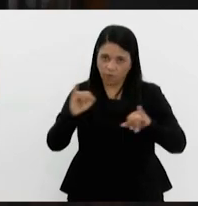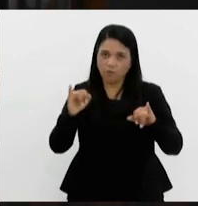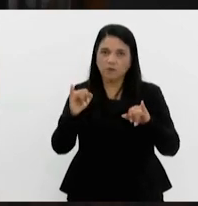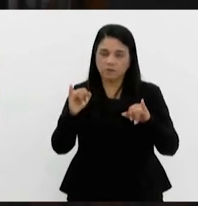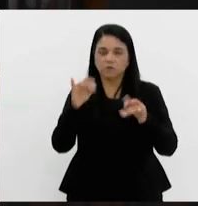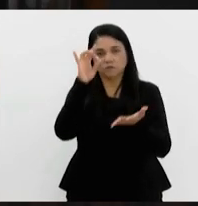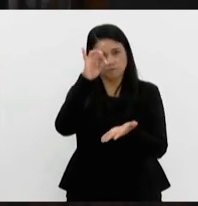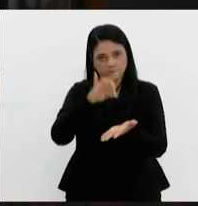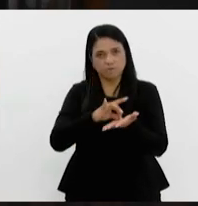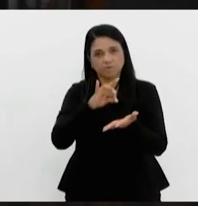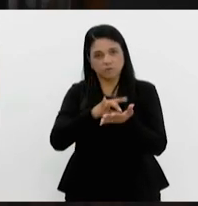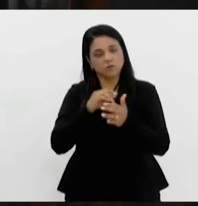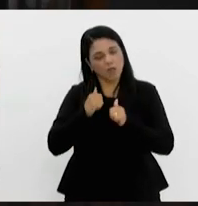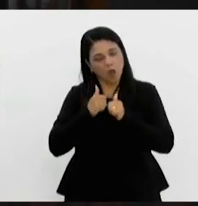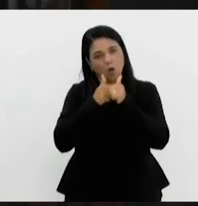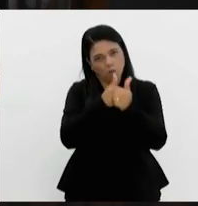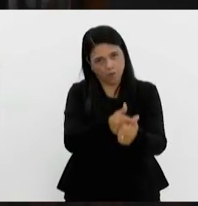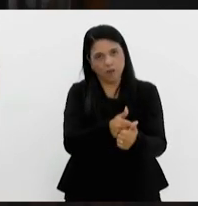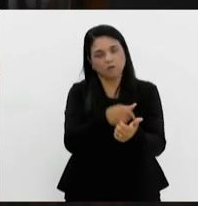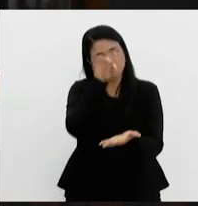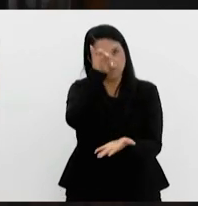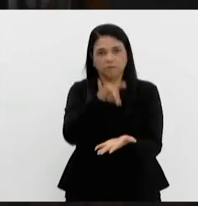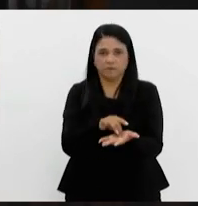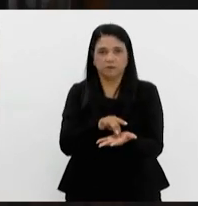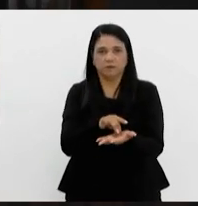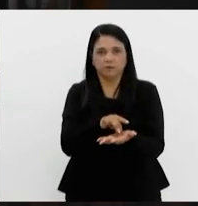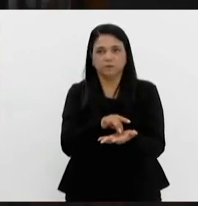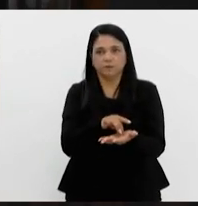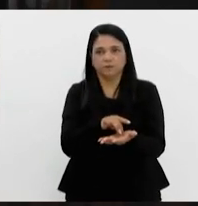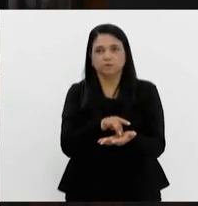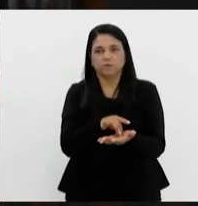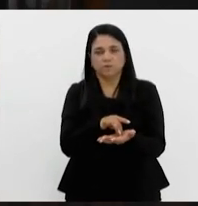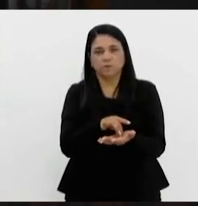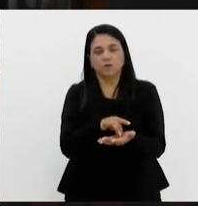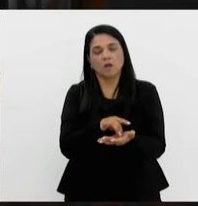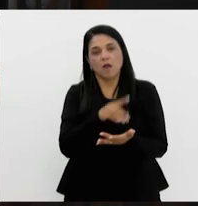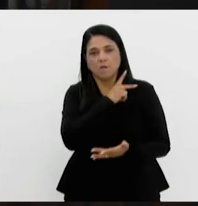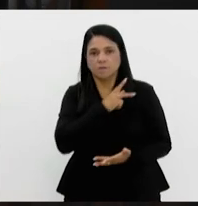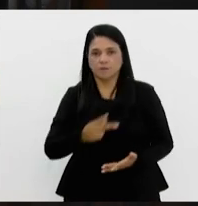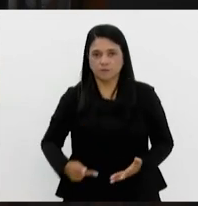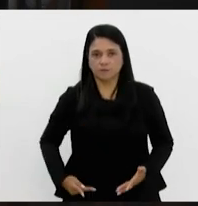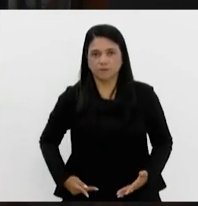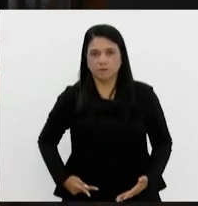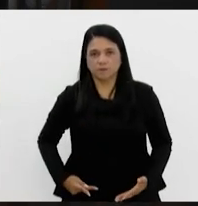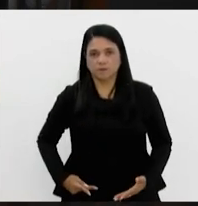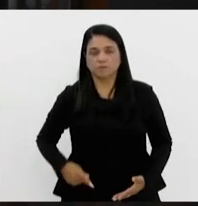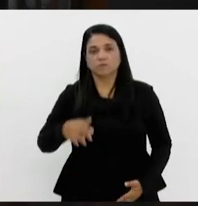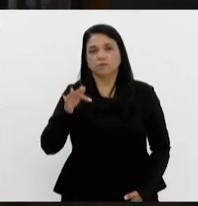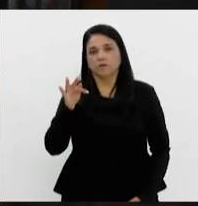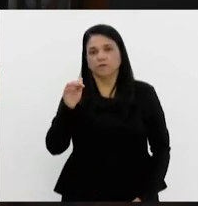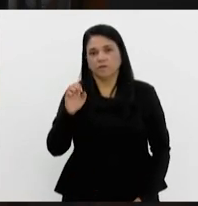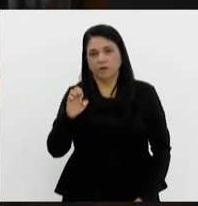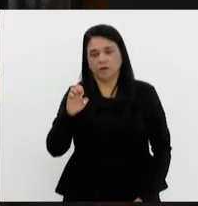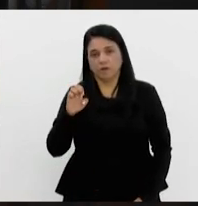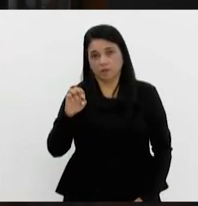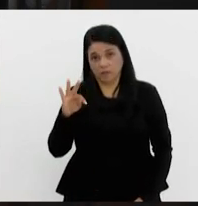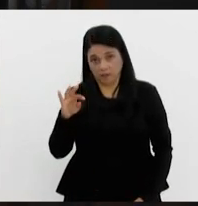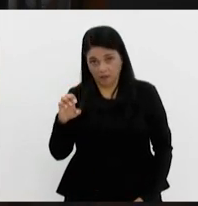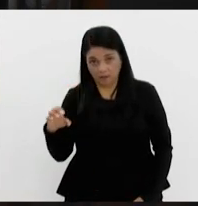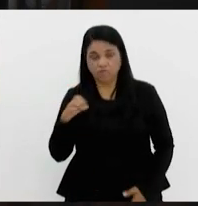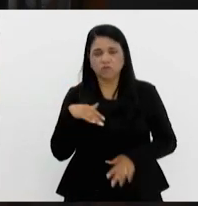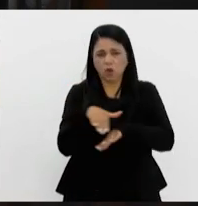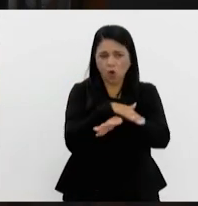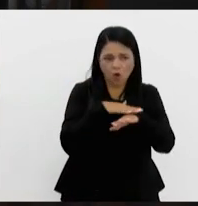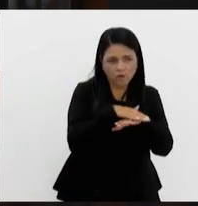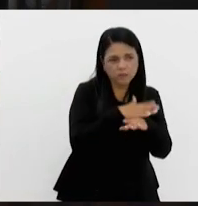que a gente tem acompanhado e de fato. Com certeza a presidente da FAETEC, a gente tem conversado muito